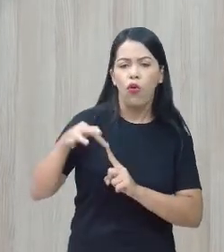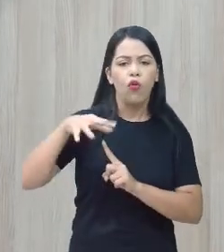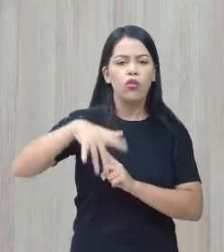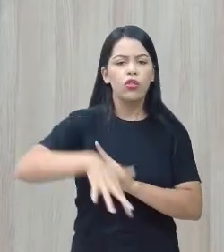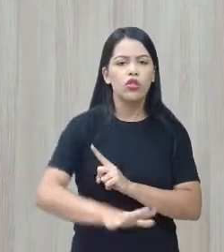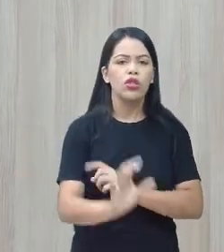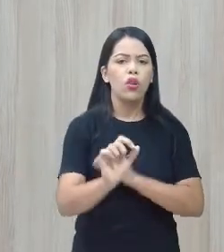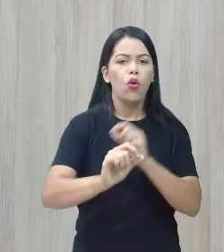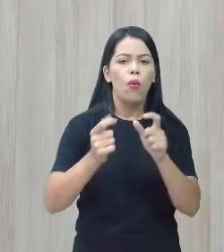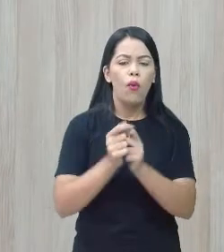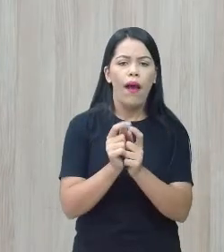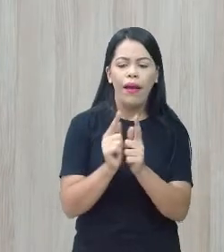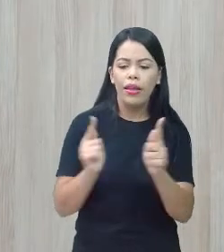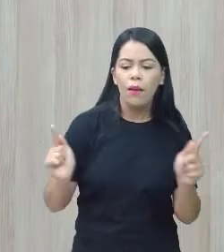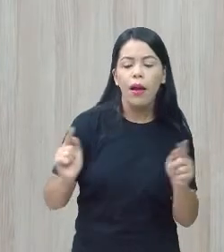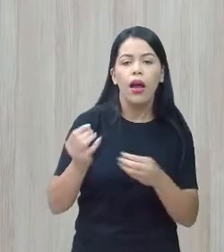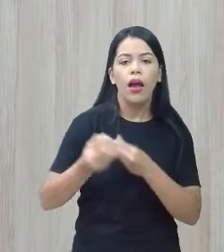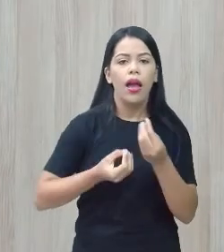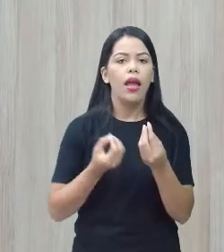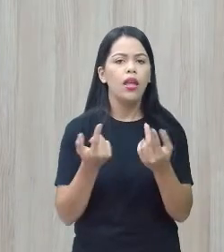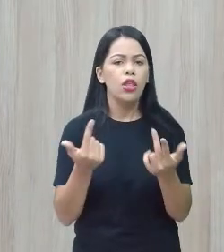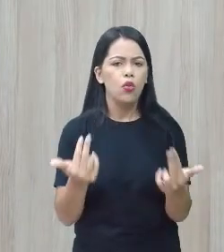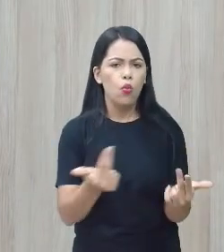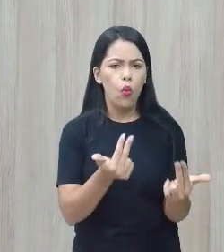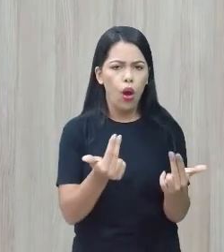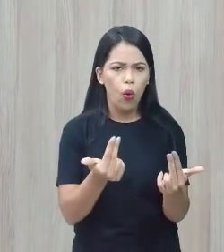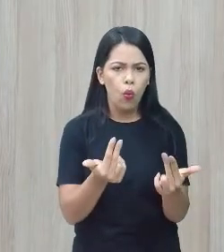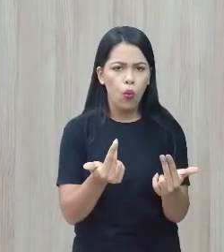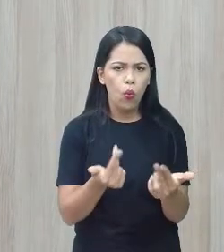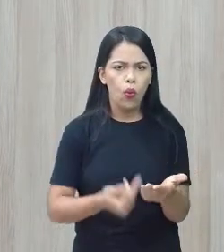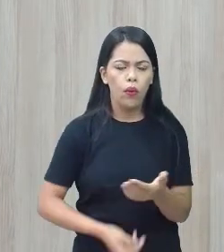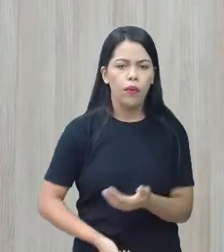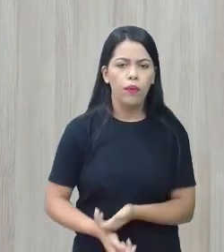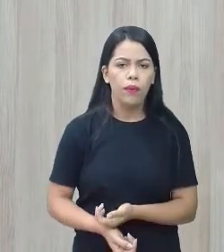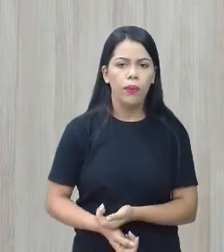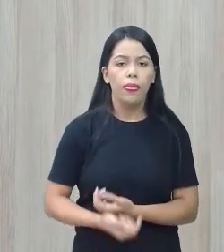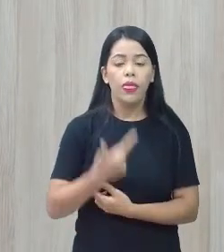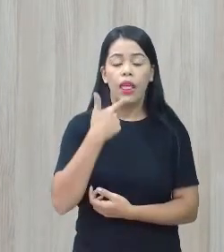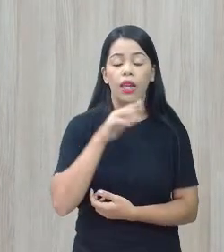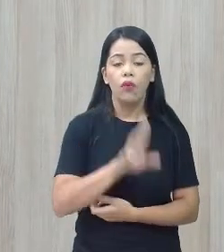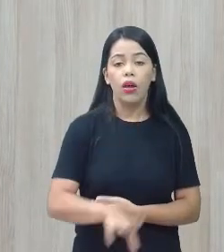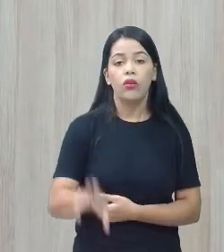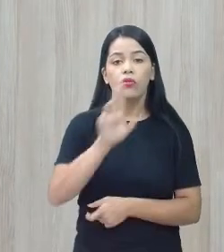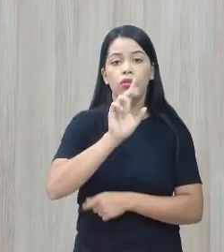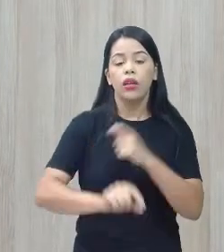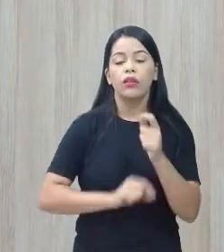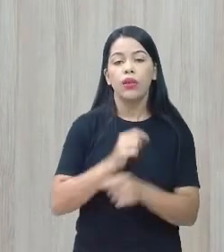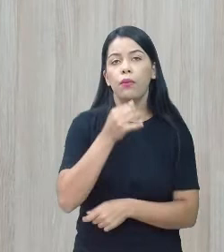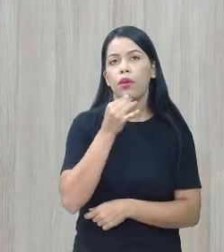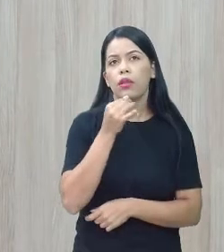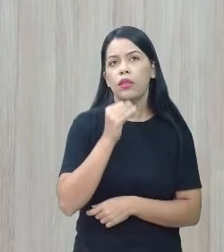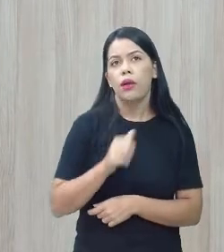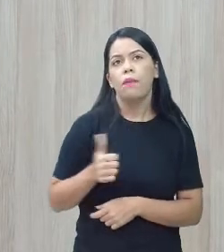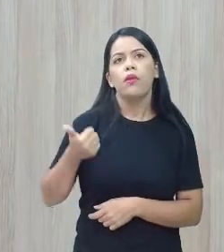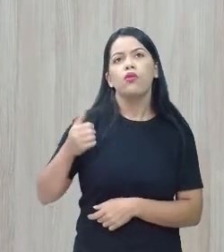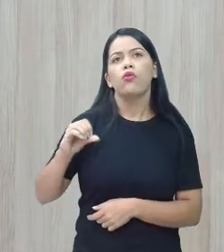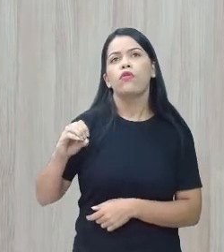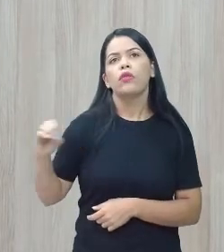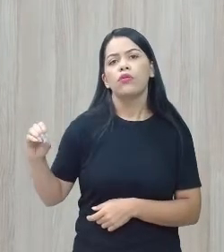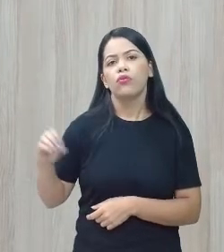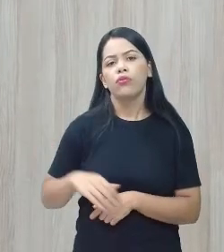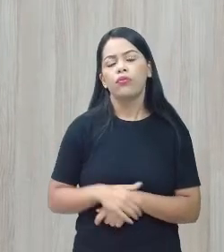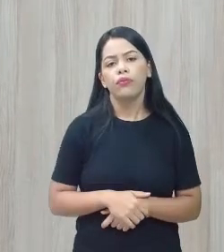forma gramatical, ela é a mesma da linguagem usada, por exemplo, em